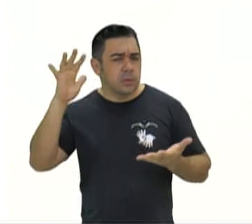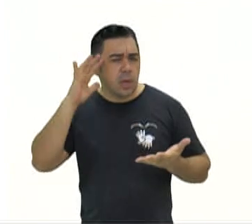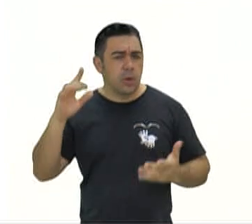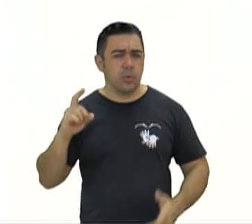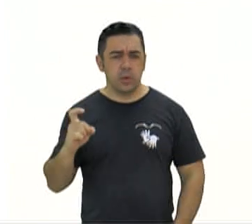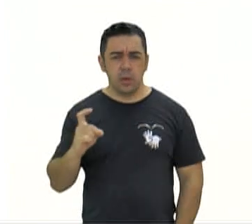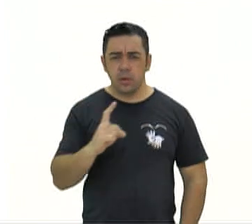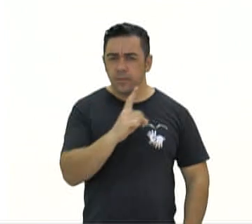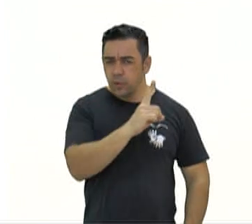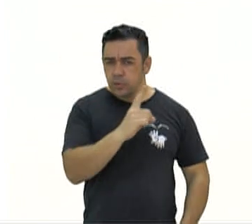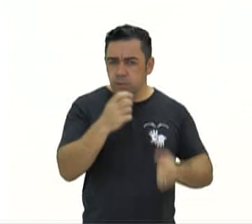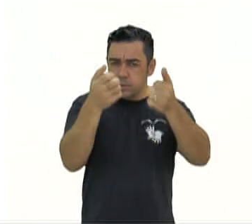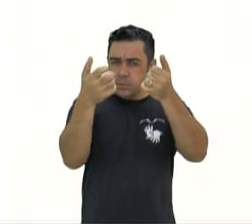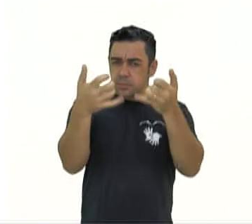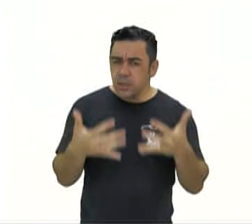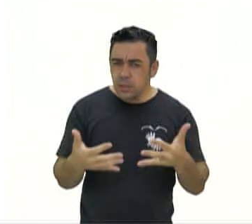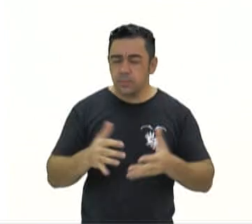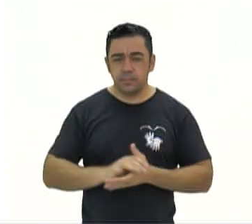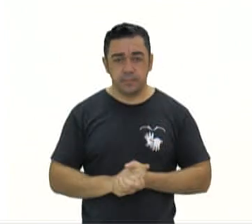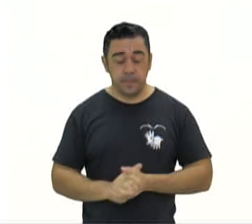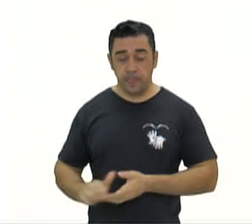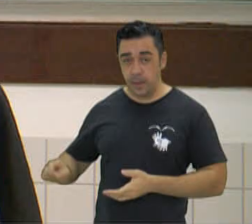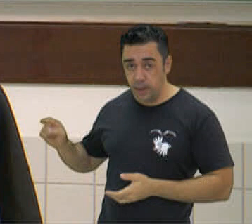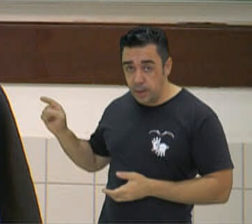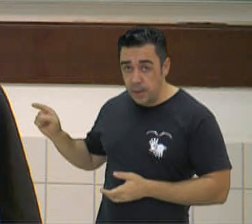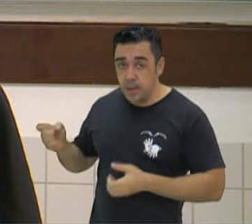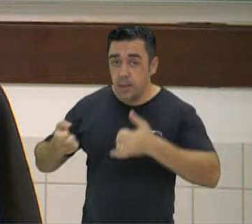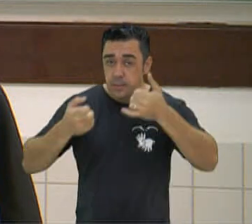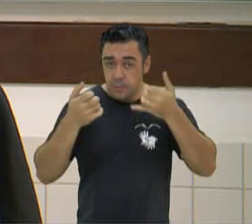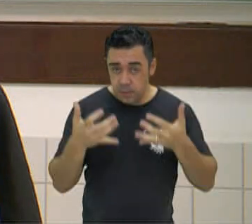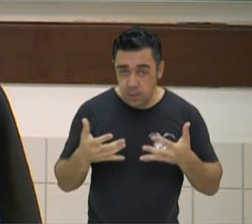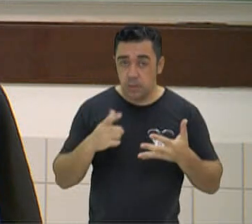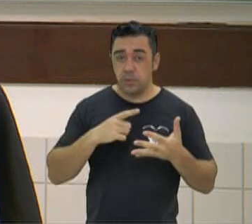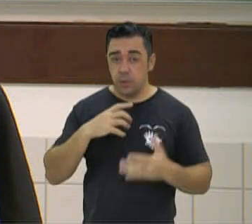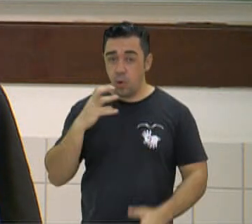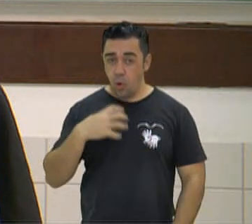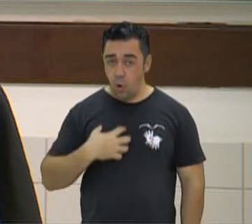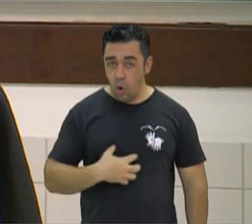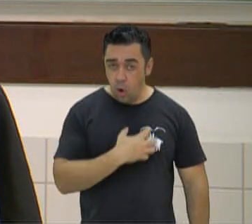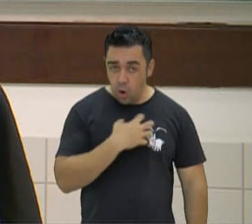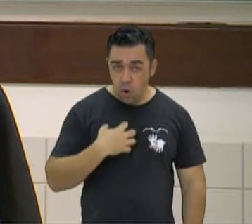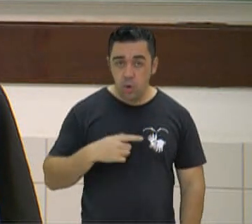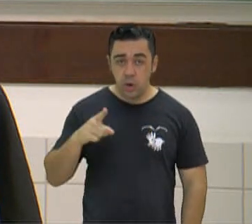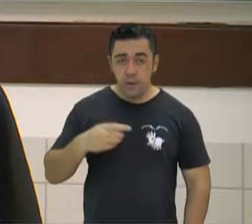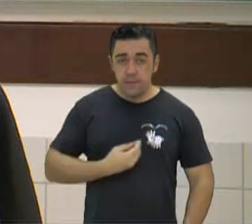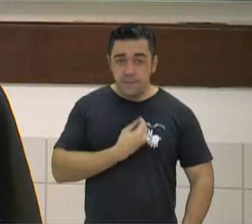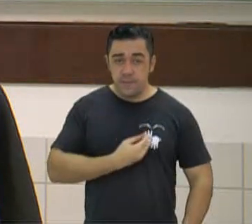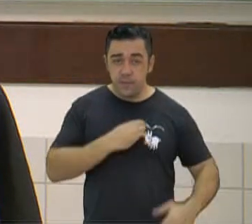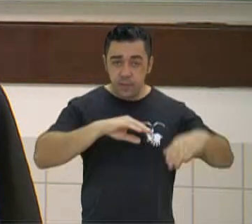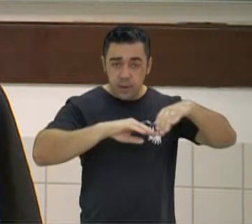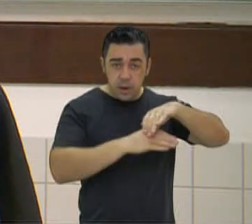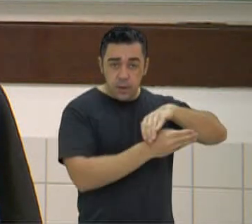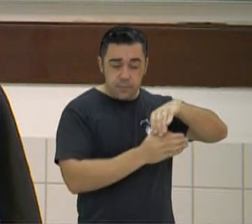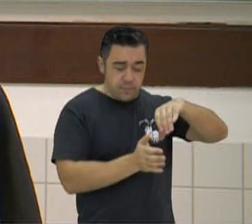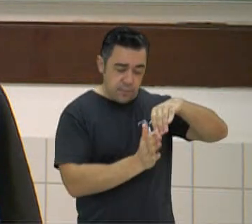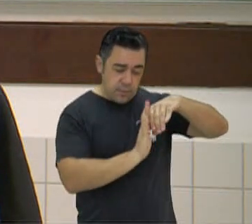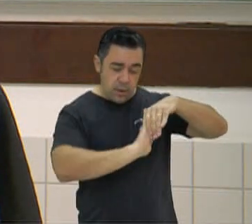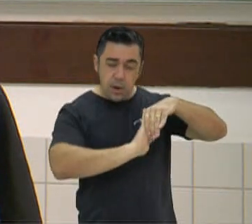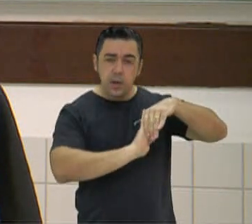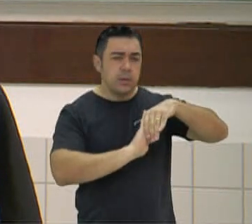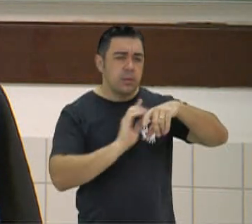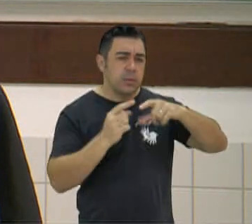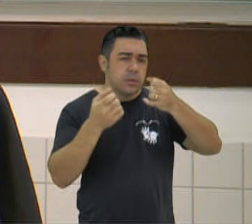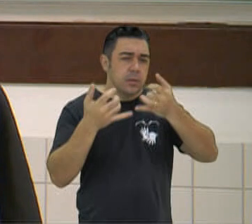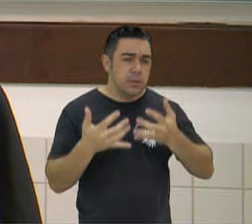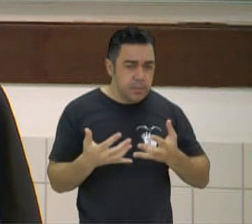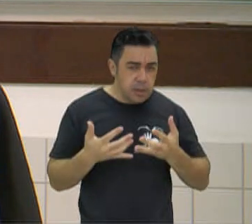evolutiva? Justifique. Então veja, esse exercício está te falando de um órgão vestigial, no caso de animais que vivem em cavernas, e ele está te dando uma explicação.